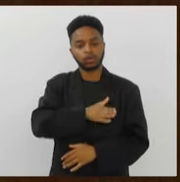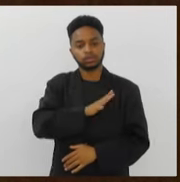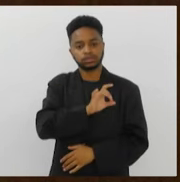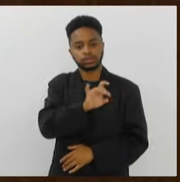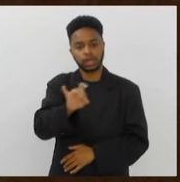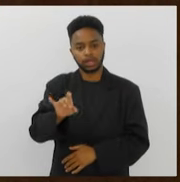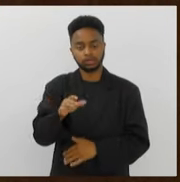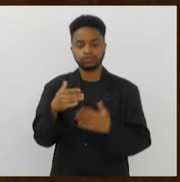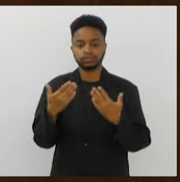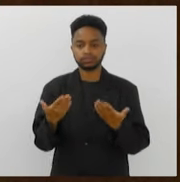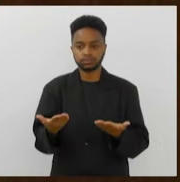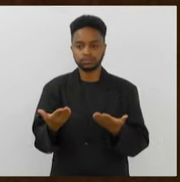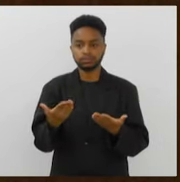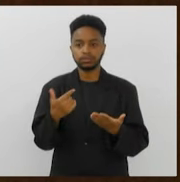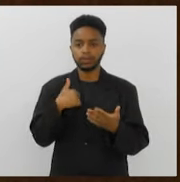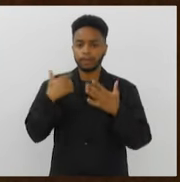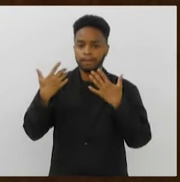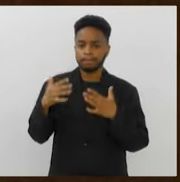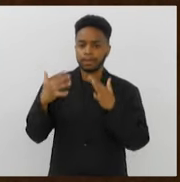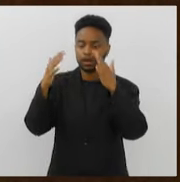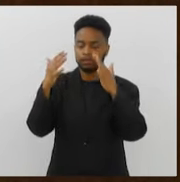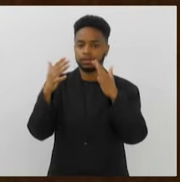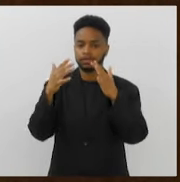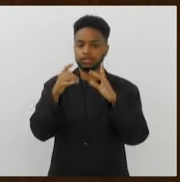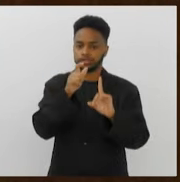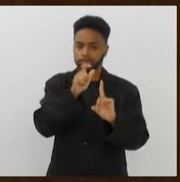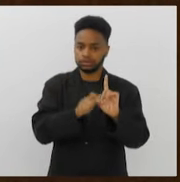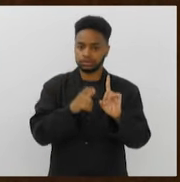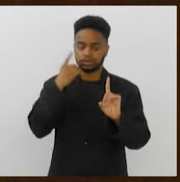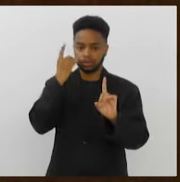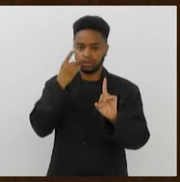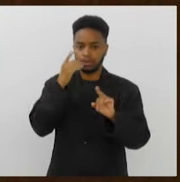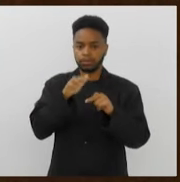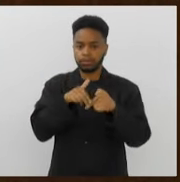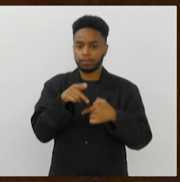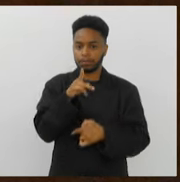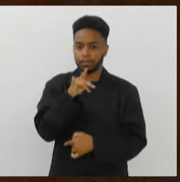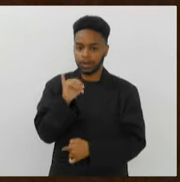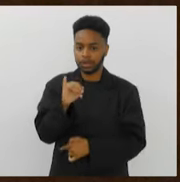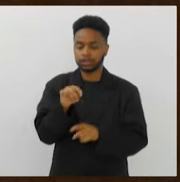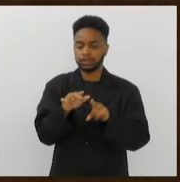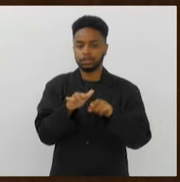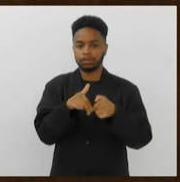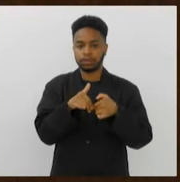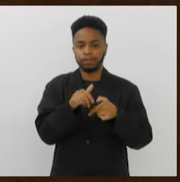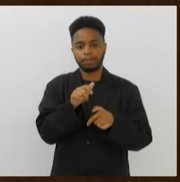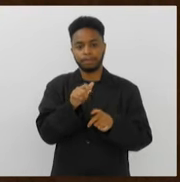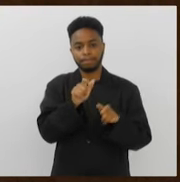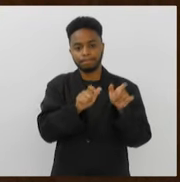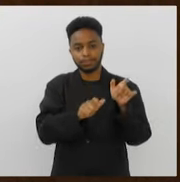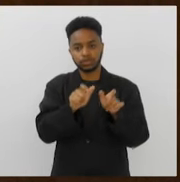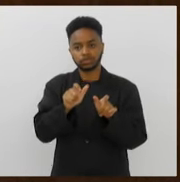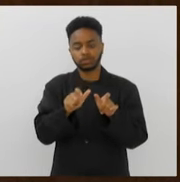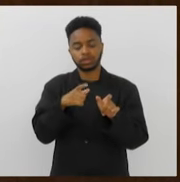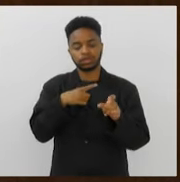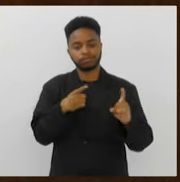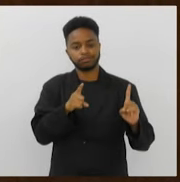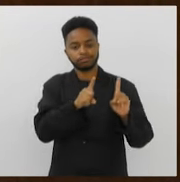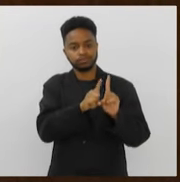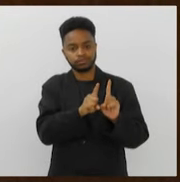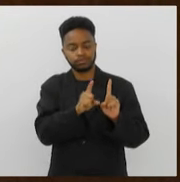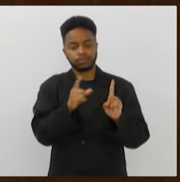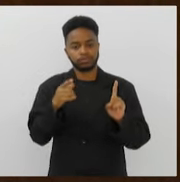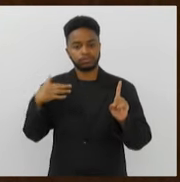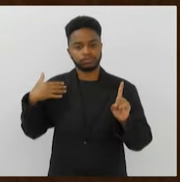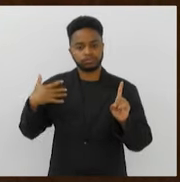casa. Meus parabéns pelo pai e pelo cidadão que você teve ao seu lado durante todo